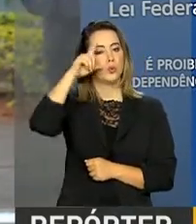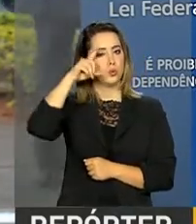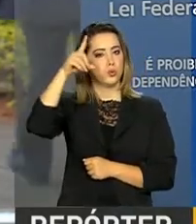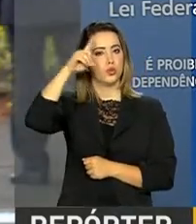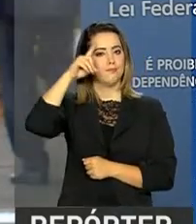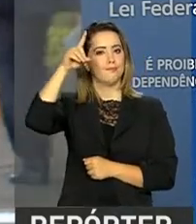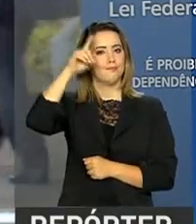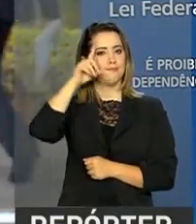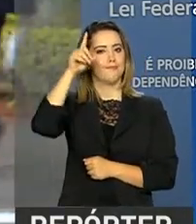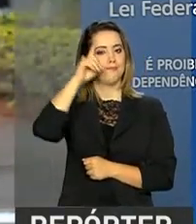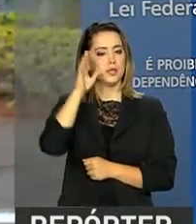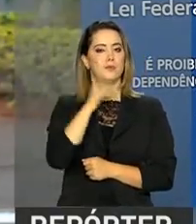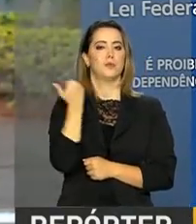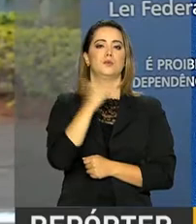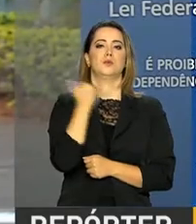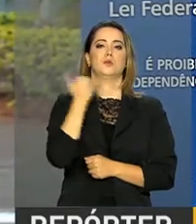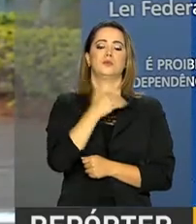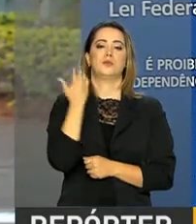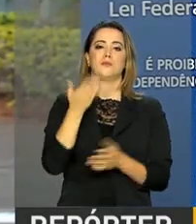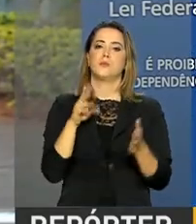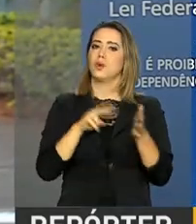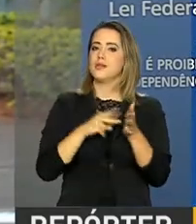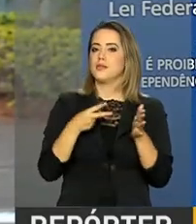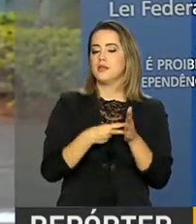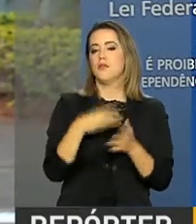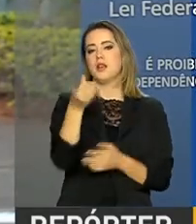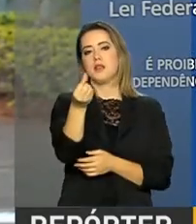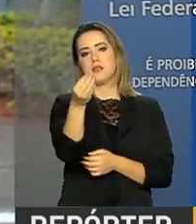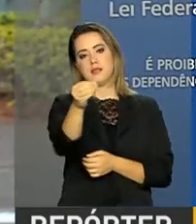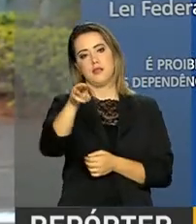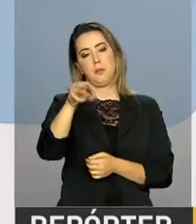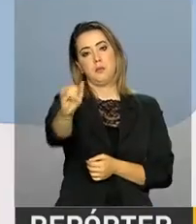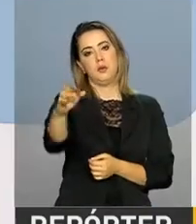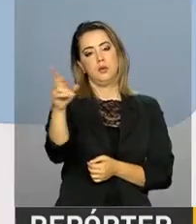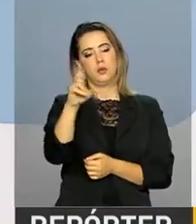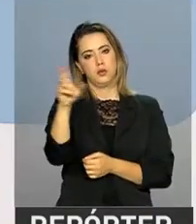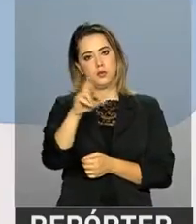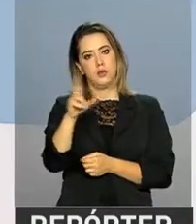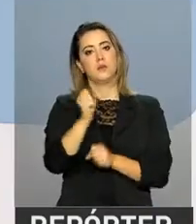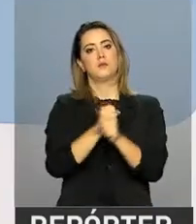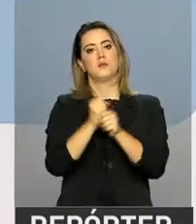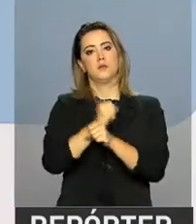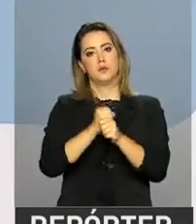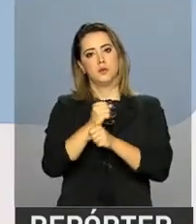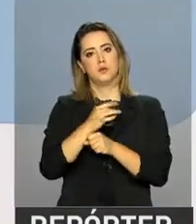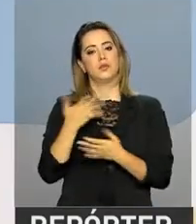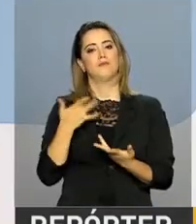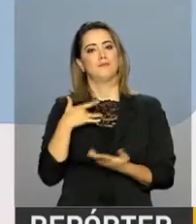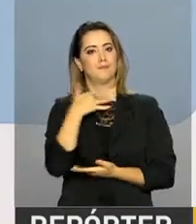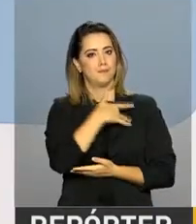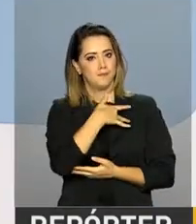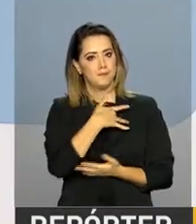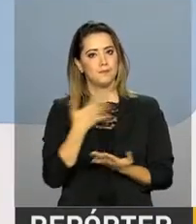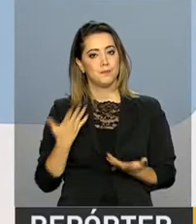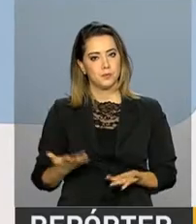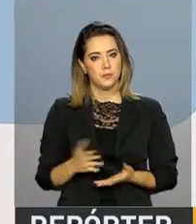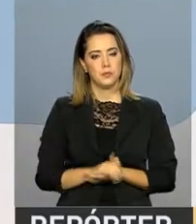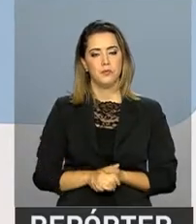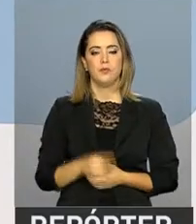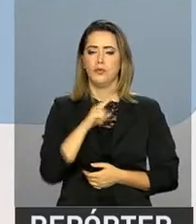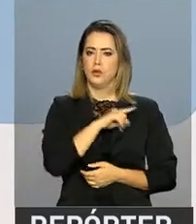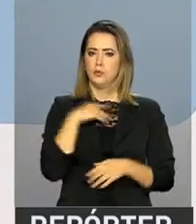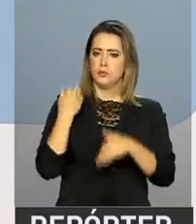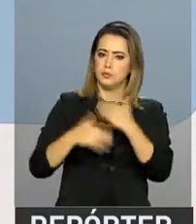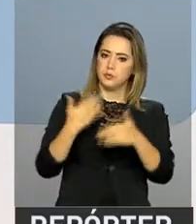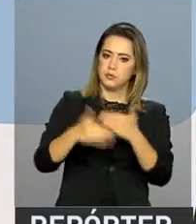custa ao país 60 bilhões por ano em despesas médicas. Estamos tentando avançar nessa direção para nós do Ministério